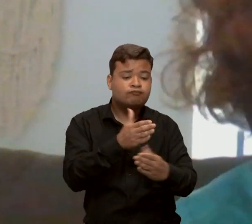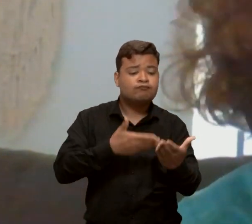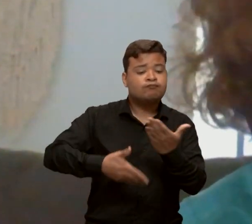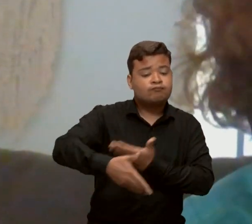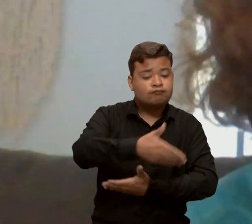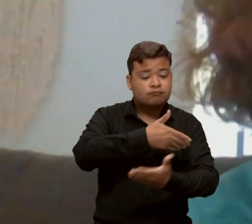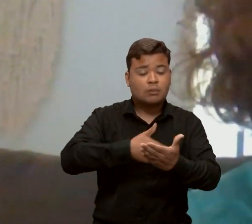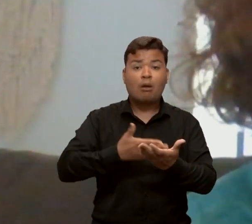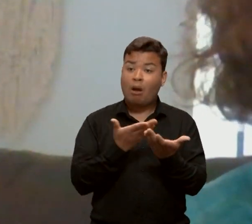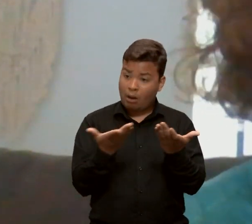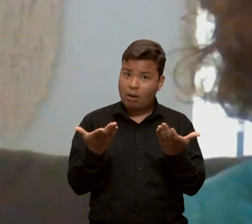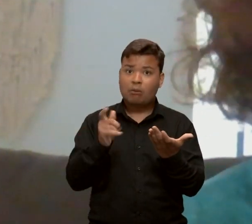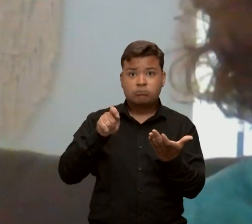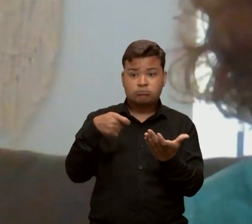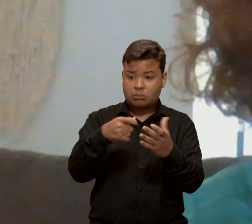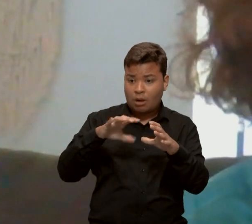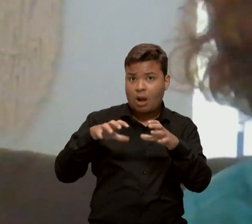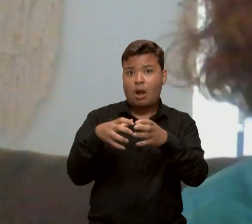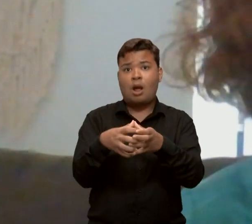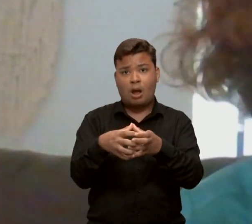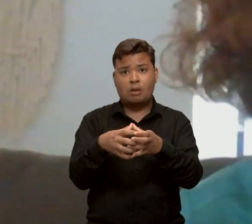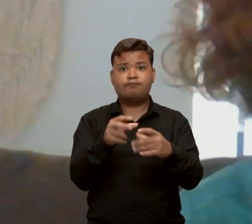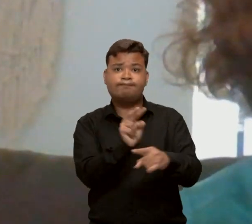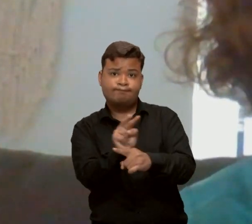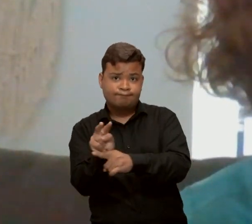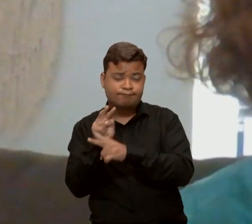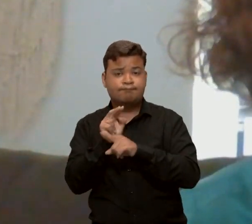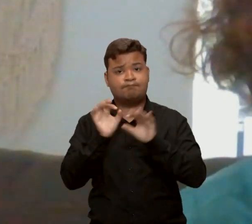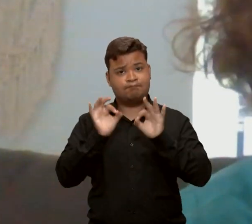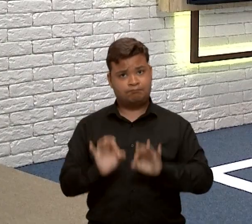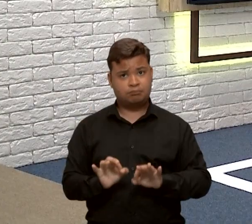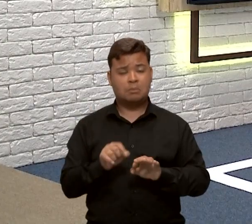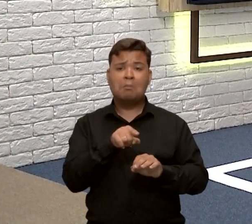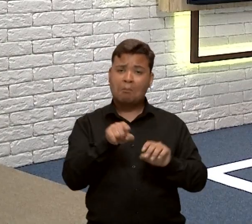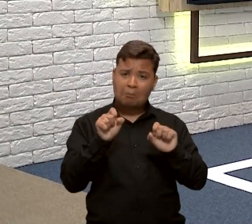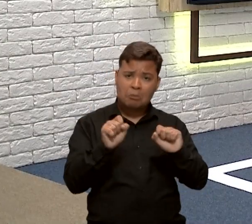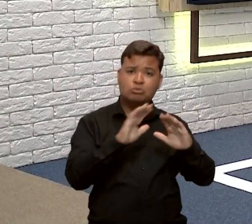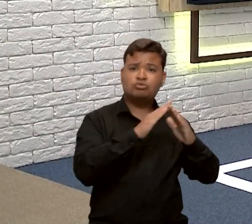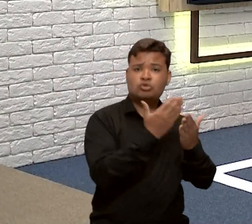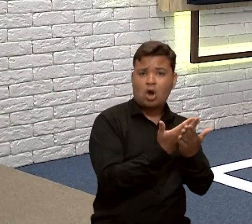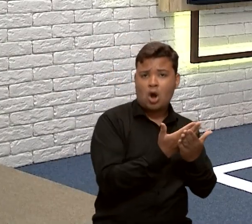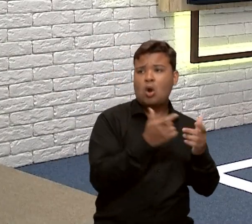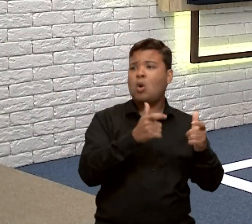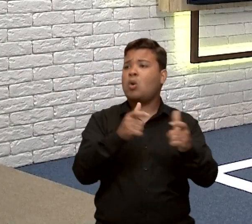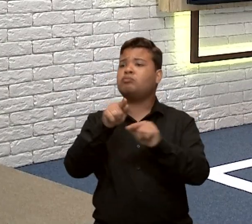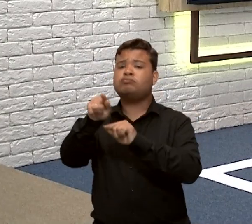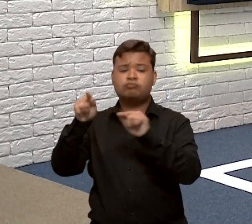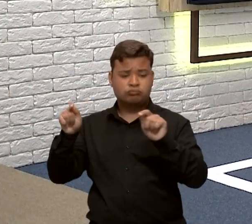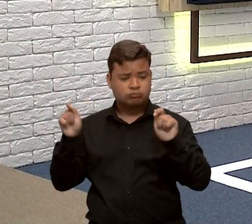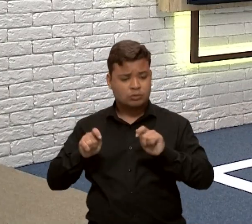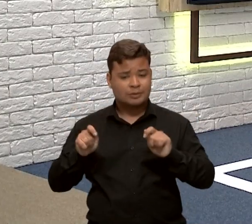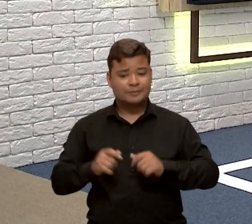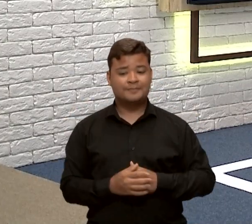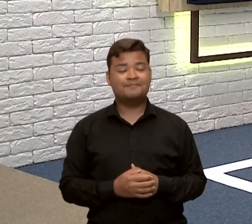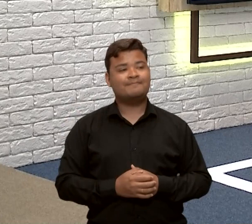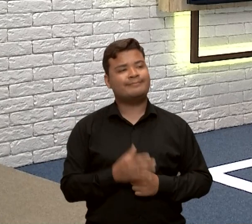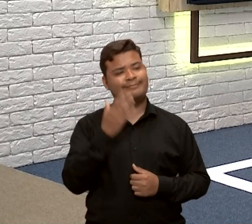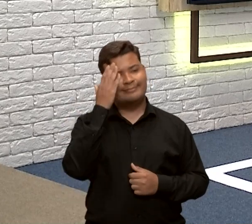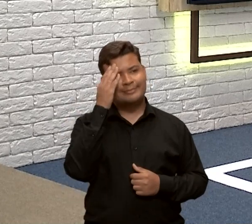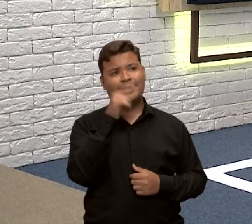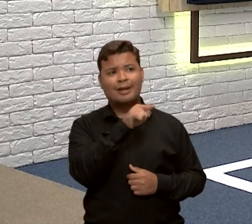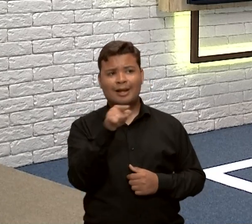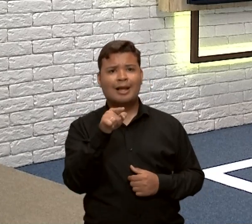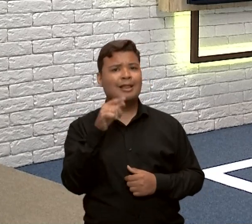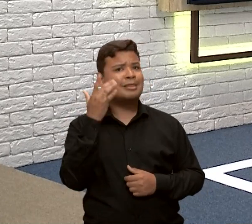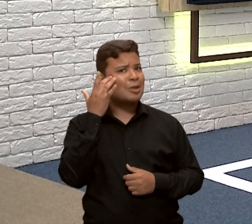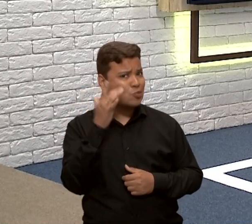aí que a gente pode pensar na escola e nos outros espaços. Aposto que você que não sabe o que é capacitismo ficou na dúvida, né? Daqui a